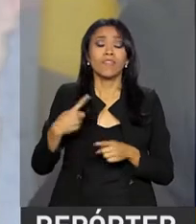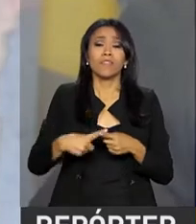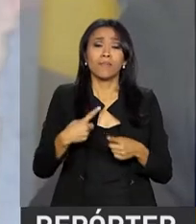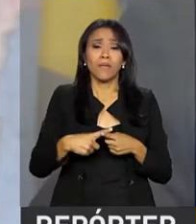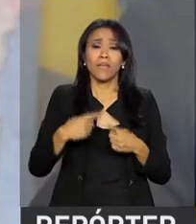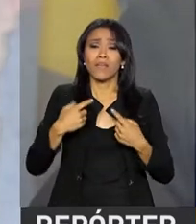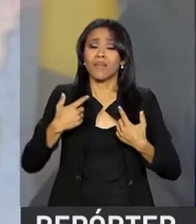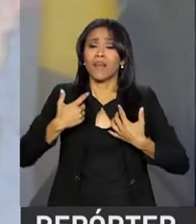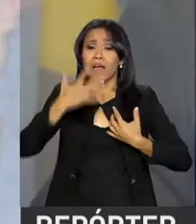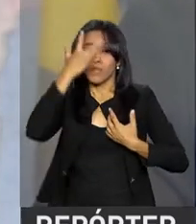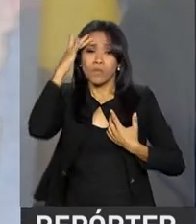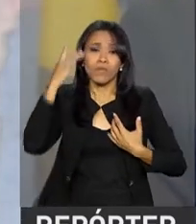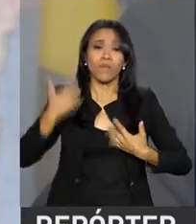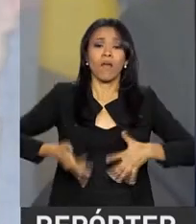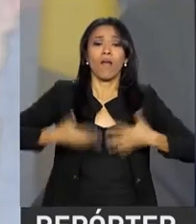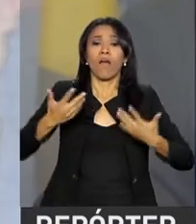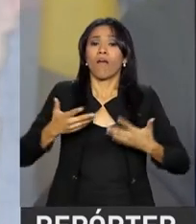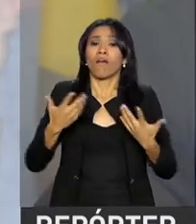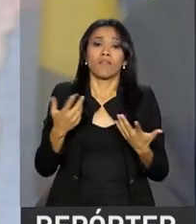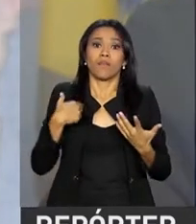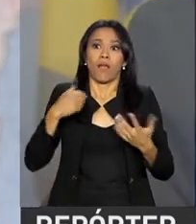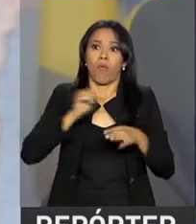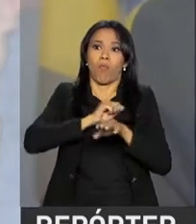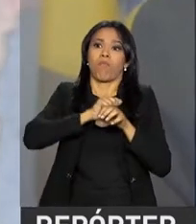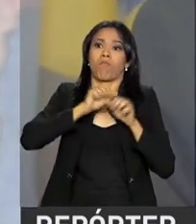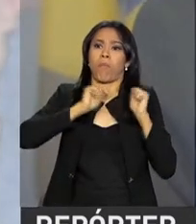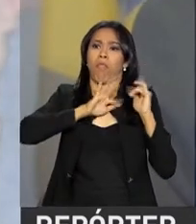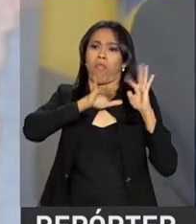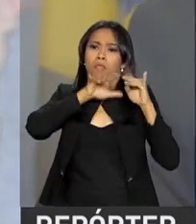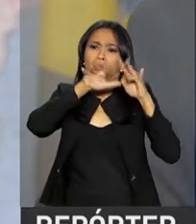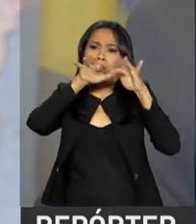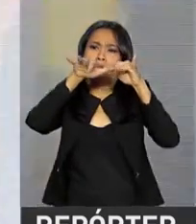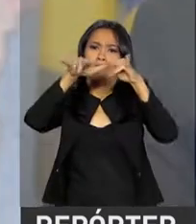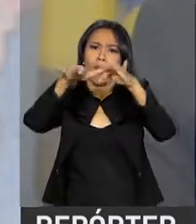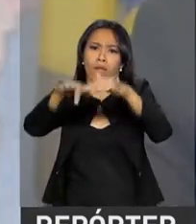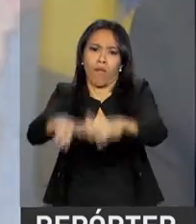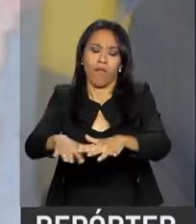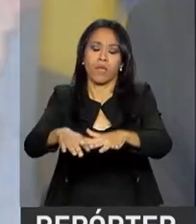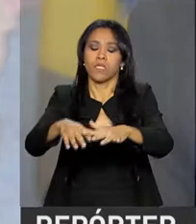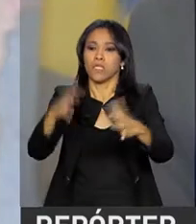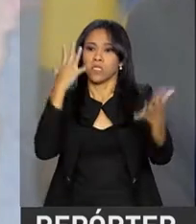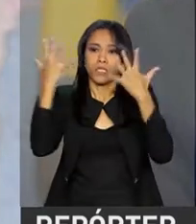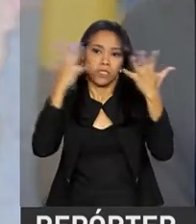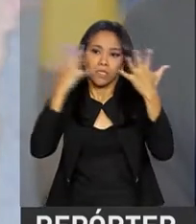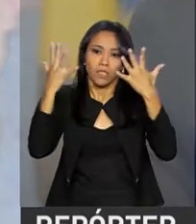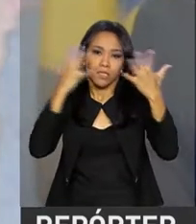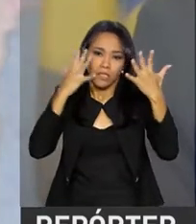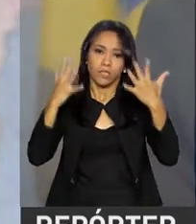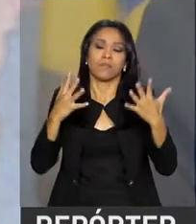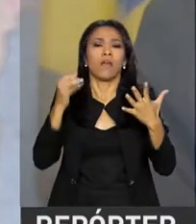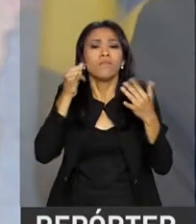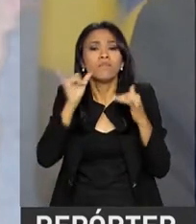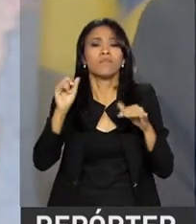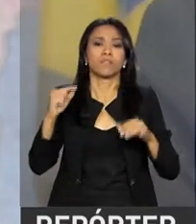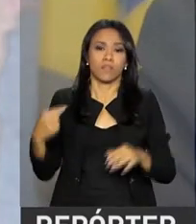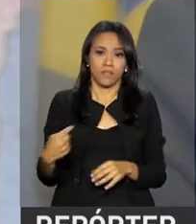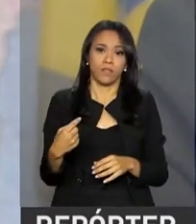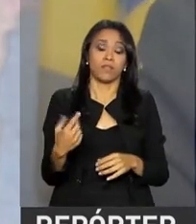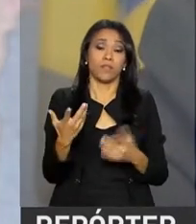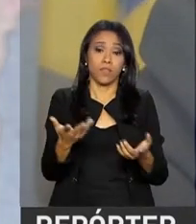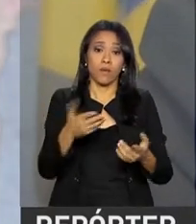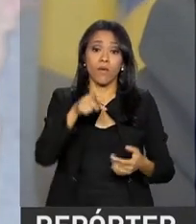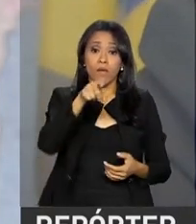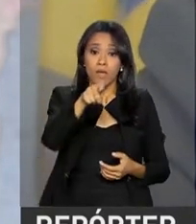desestressa substancialmente a nossa necessidade de uma demanda presencial. Mas o nosso maior gol vai ser em